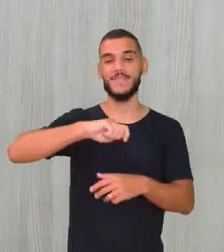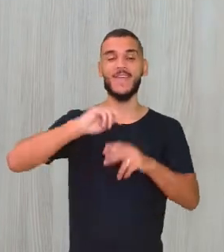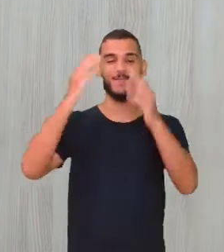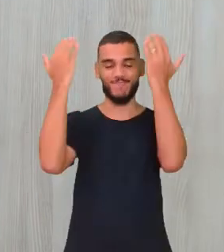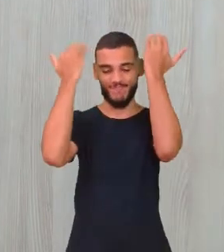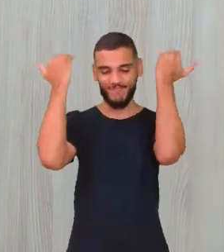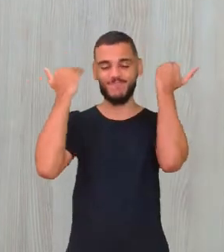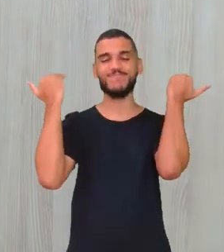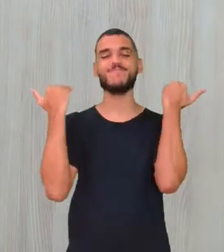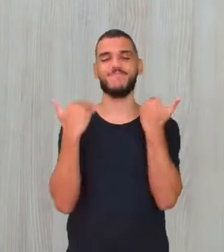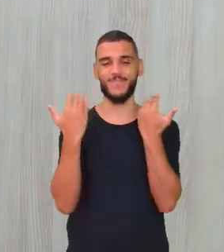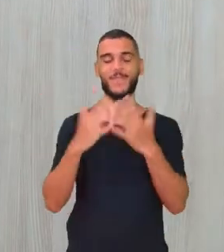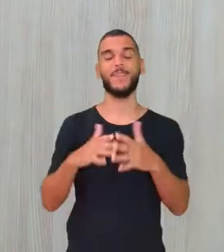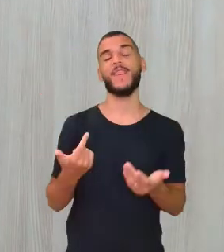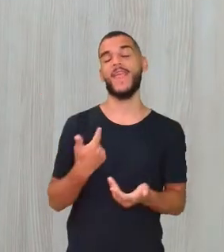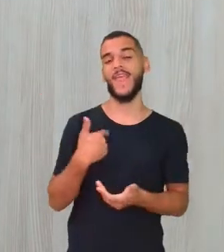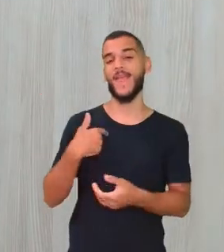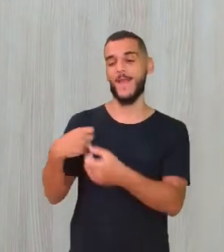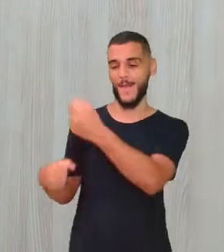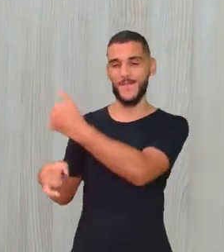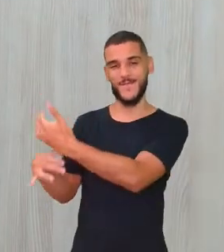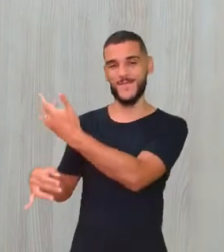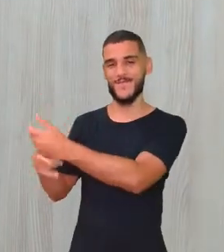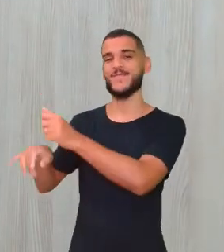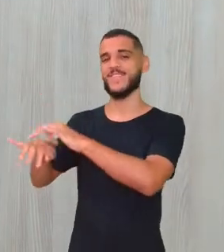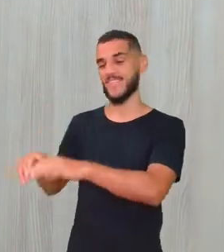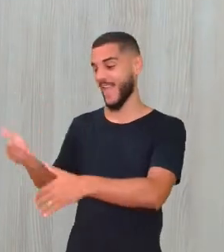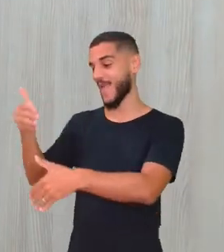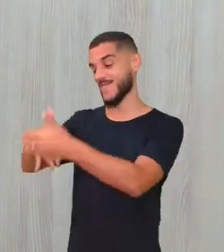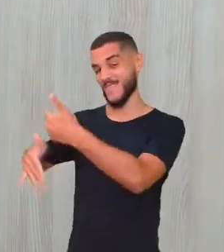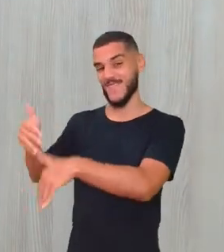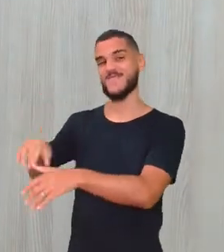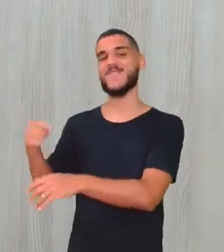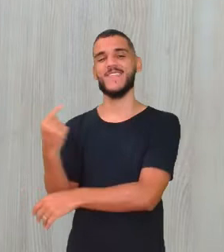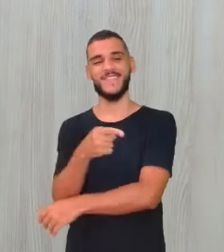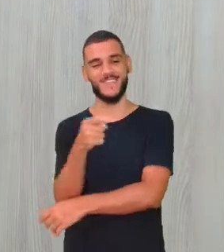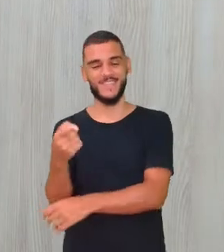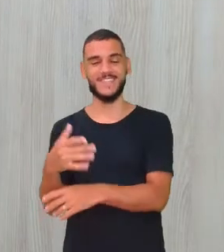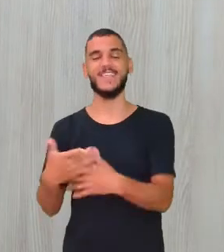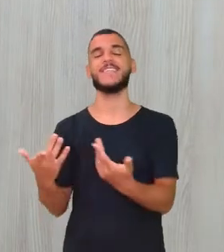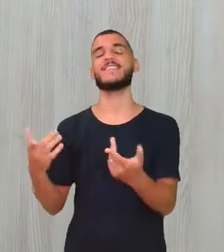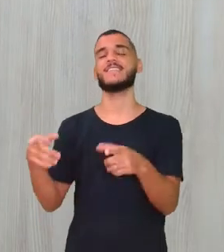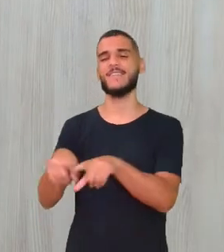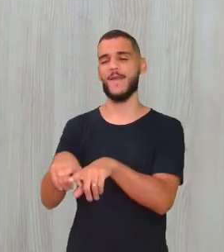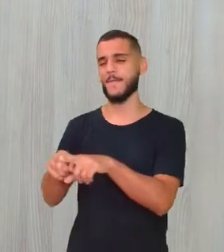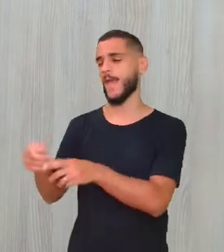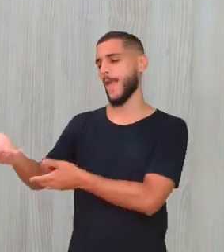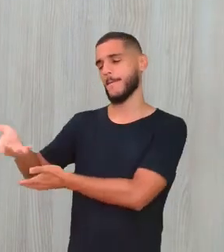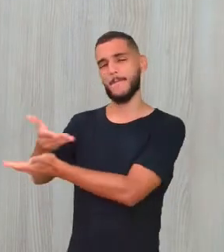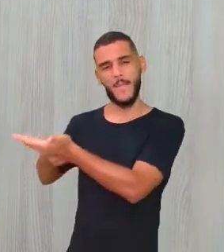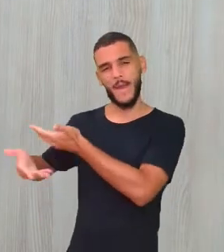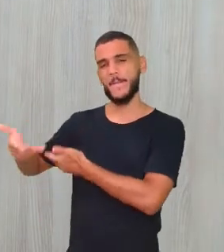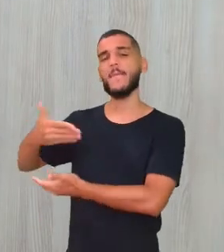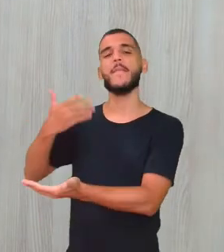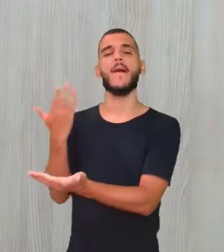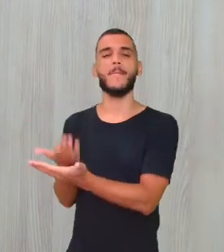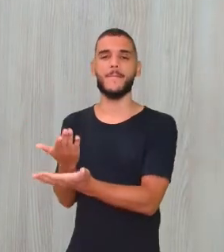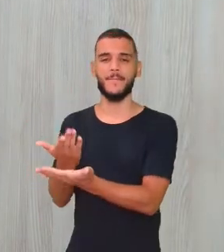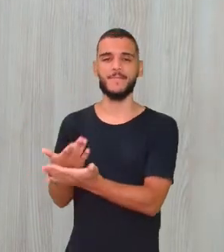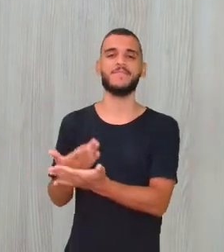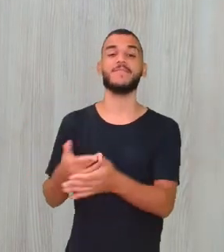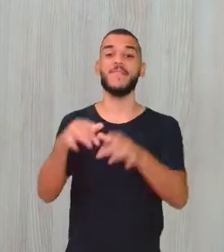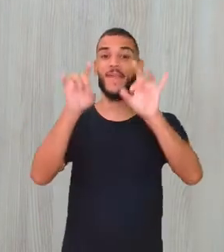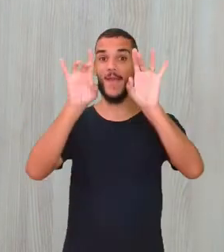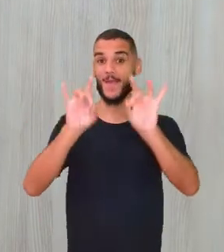sabem, estou aqui o quê? No chat, que é a nossa ferramenta interacional, que aqui vocês podem participar da nossa aula. Então, mandem